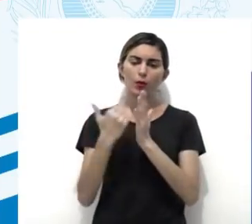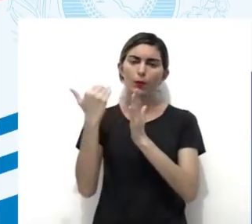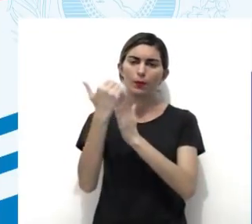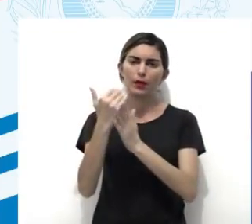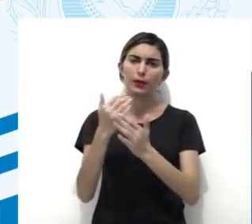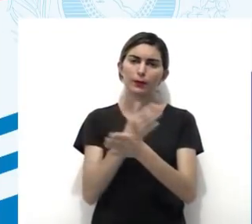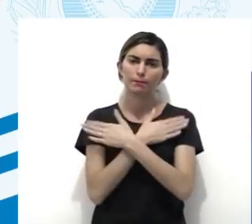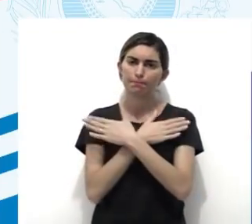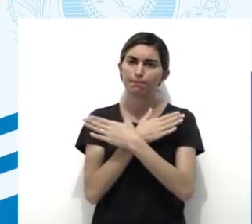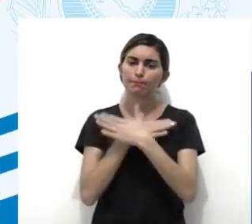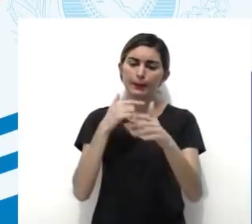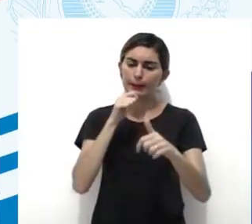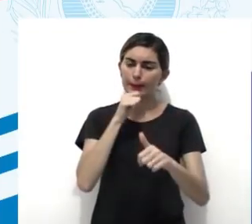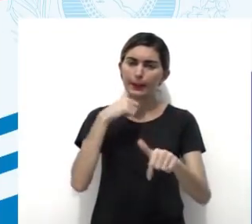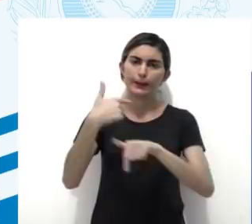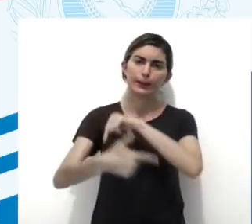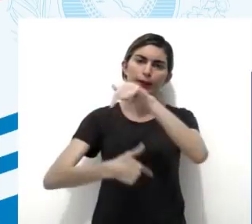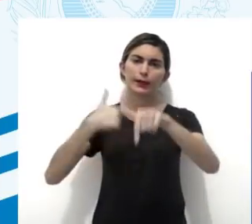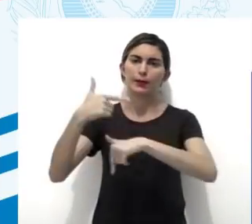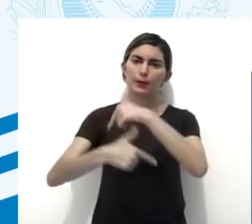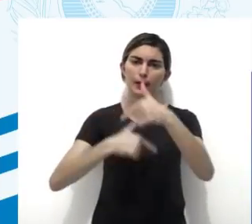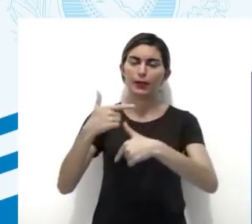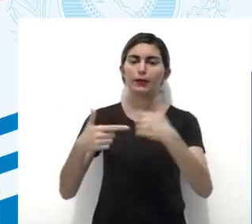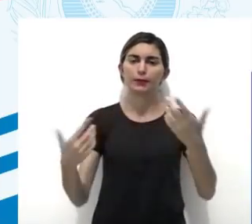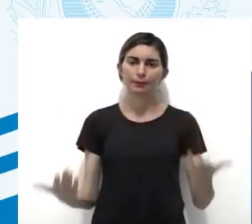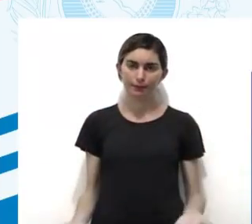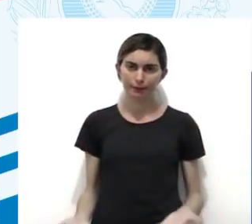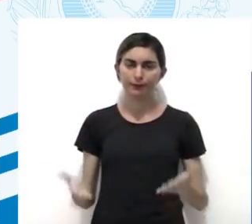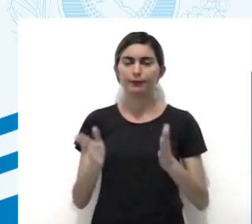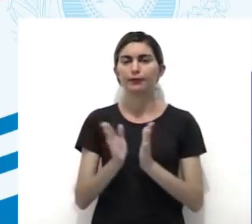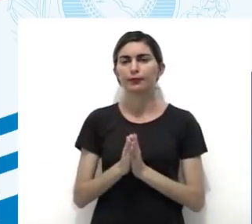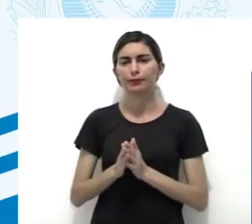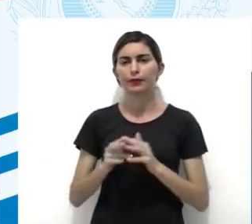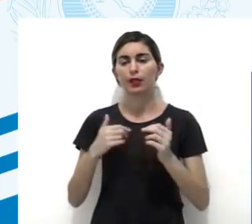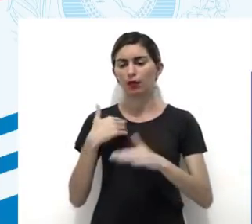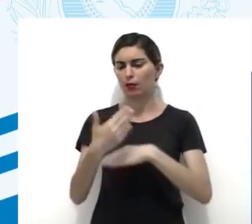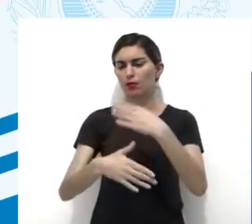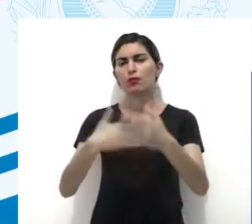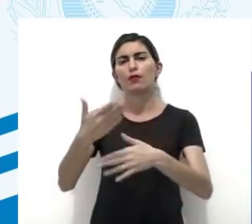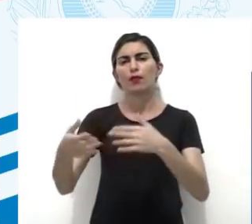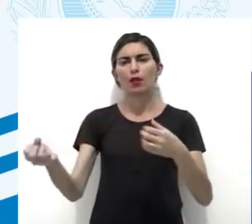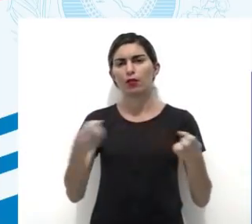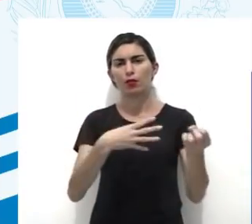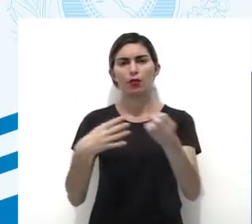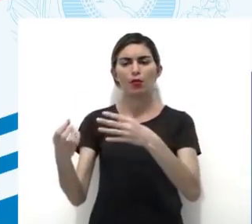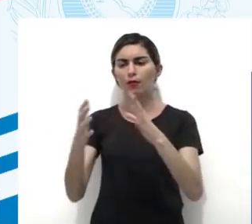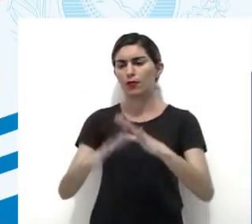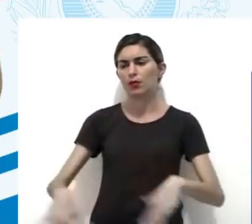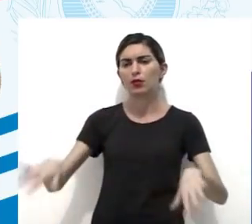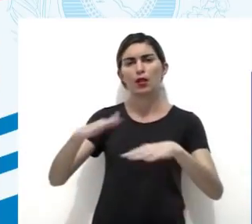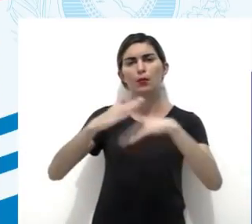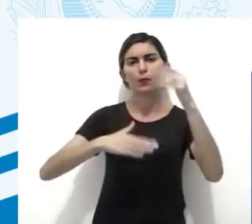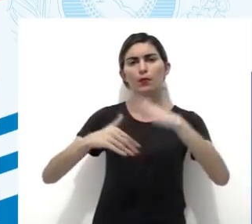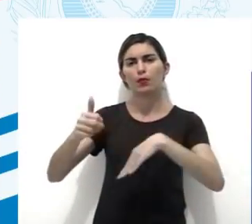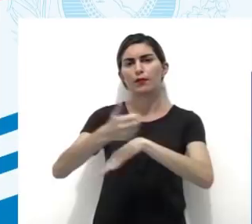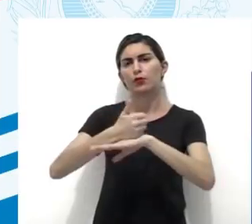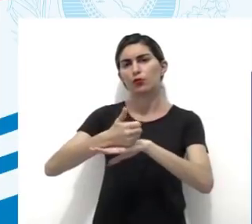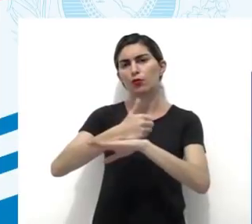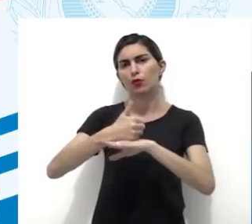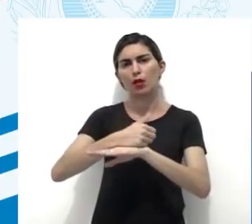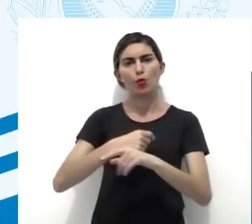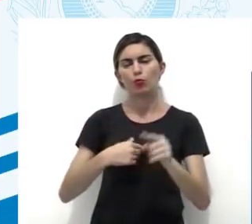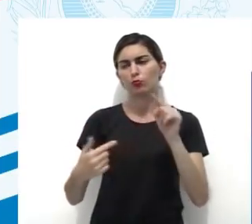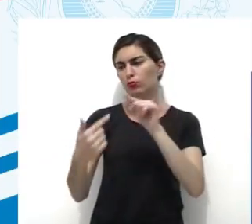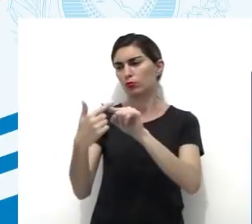de desemprego nessas produções. O desenvolvimento de novas áreas profissionais não